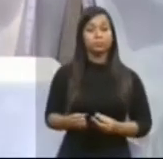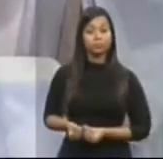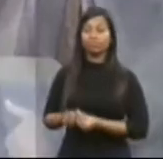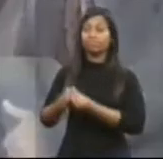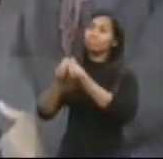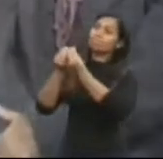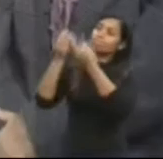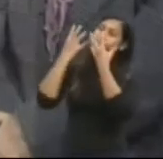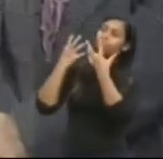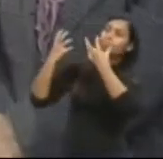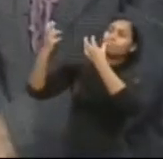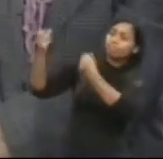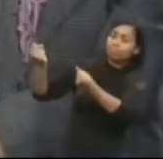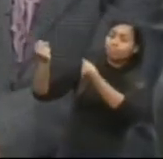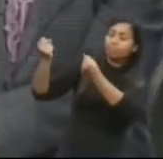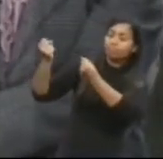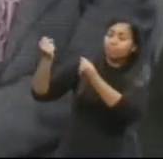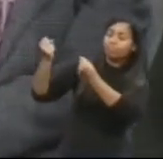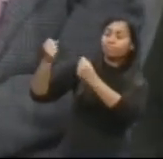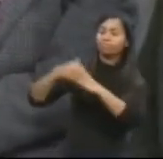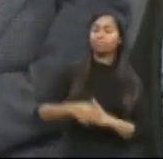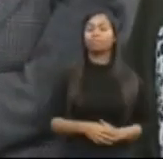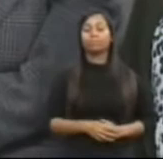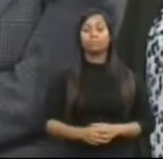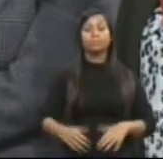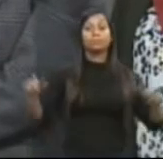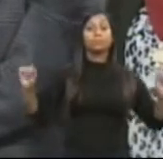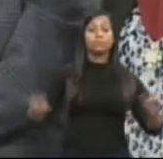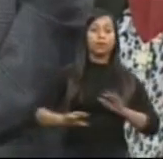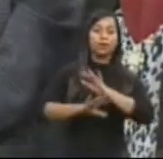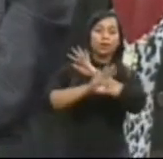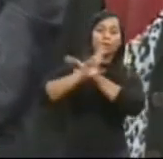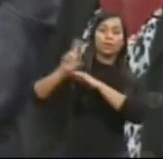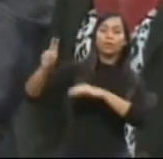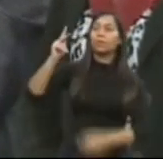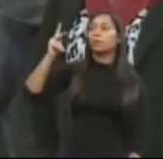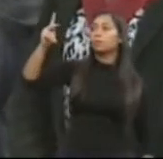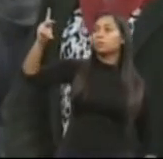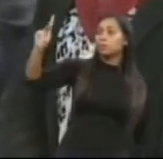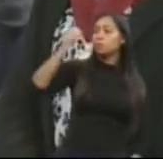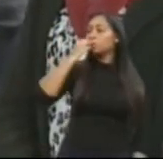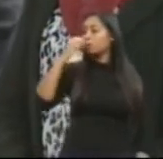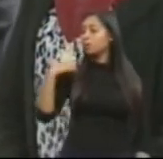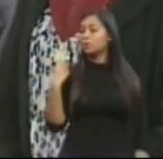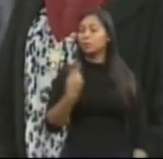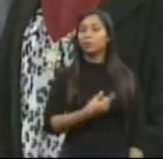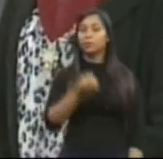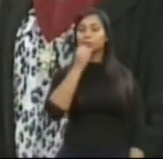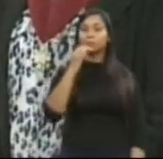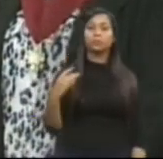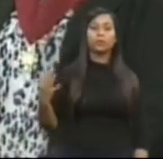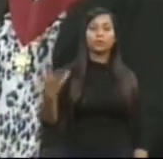Todo-Poderoso. Receba, o Senhor, por tuas mãos este sacrifício, para a glória de seu